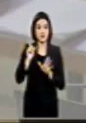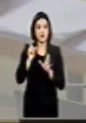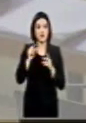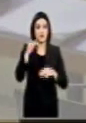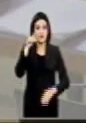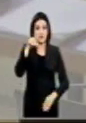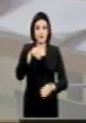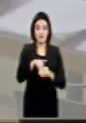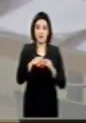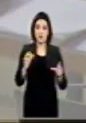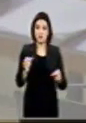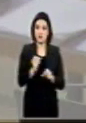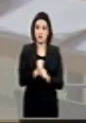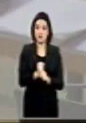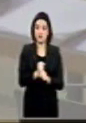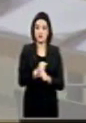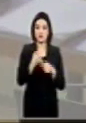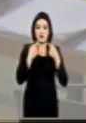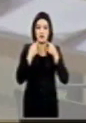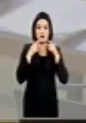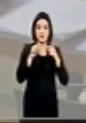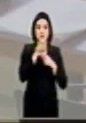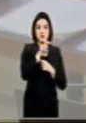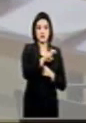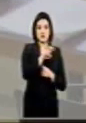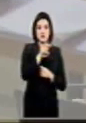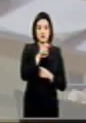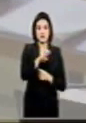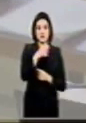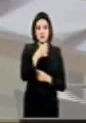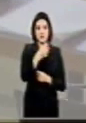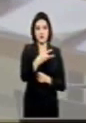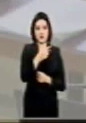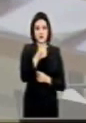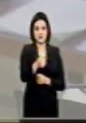nessa reclamação 25537 e na ação cautelar